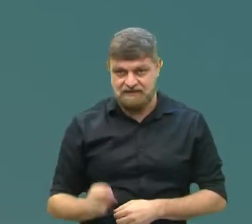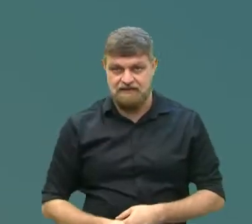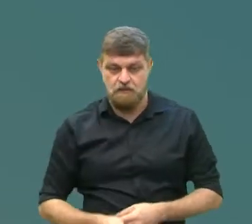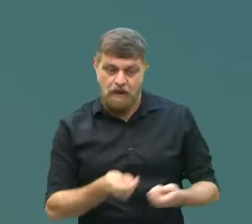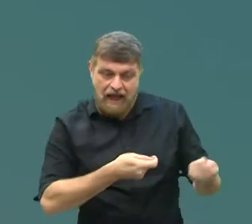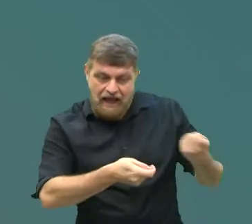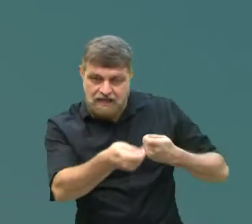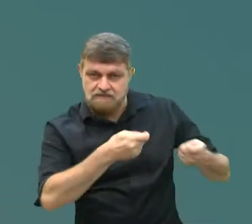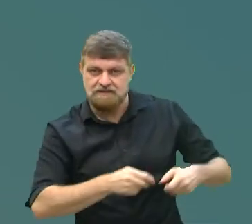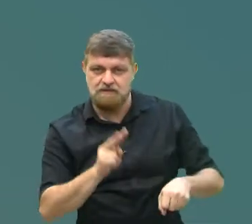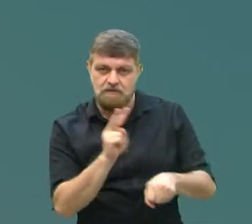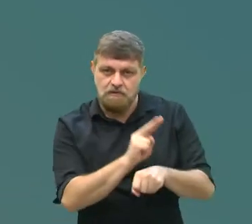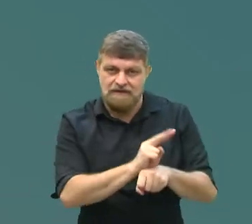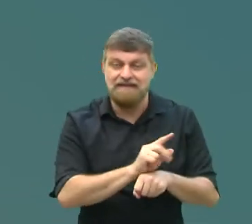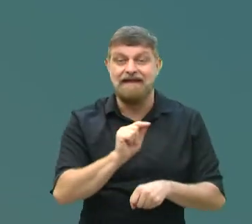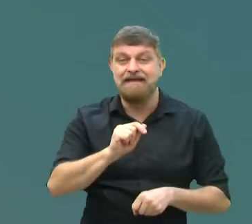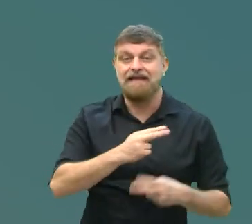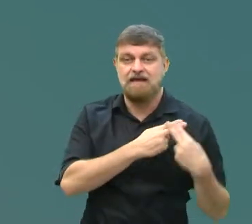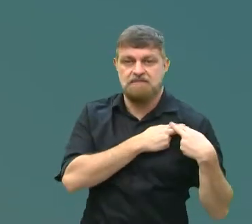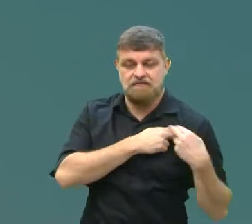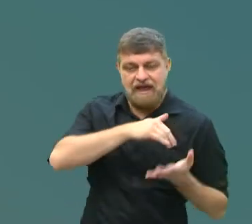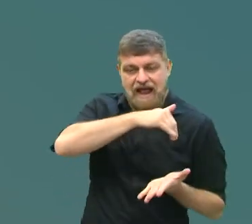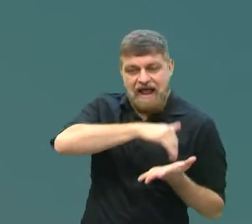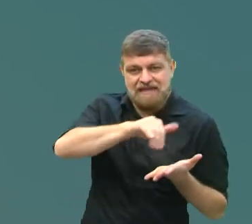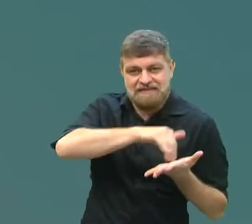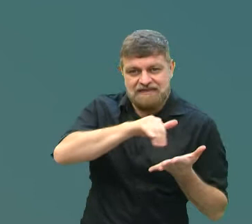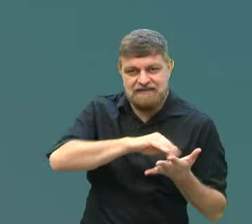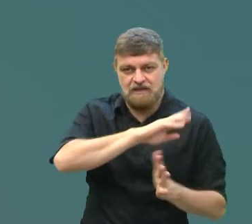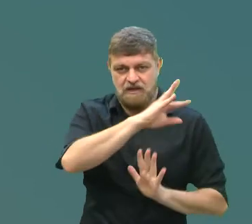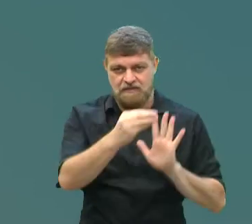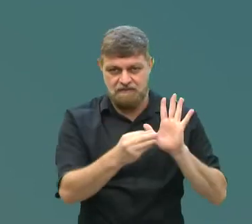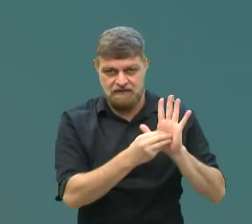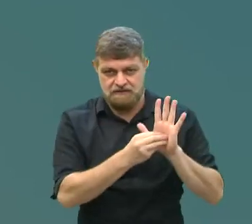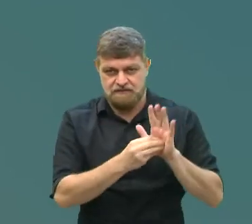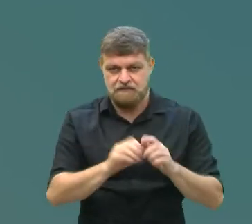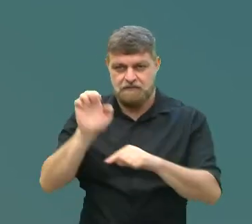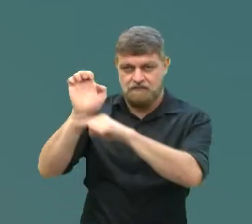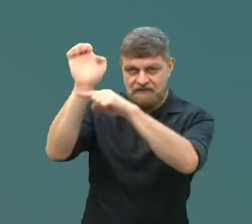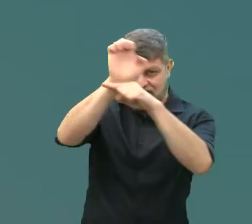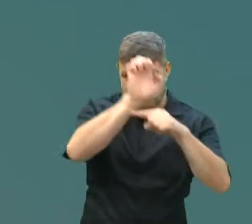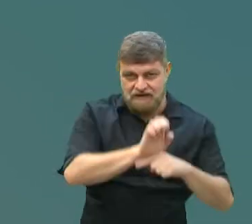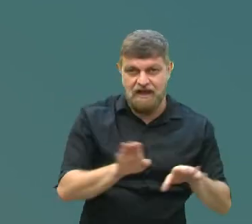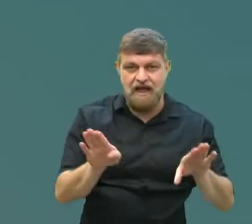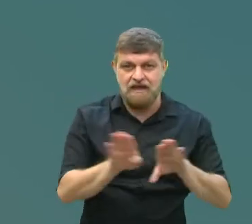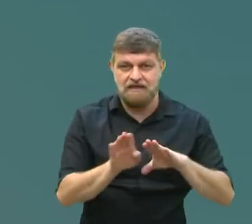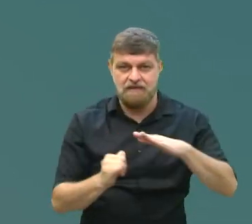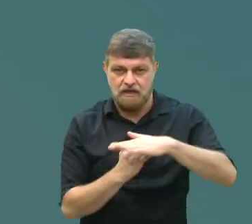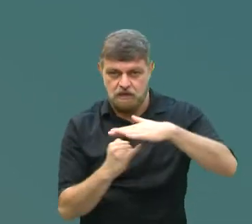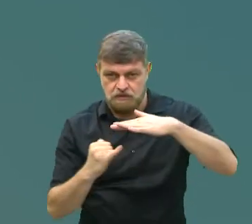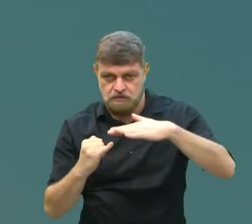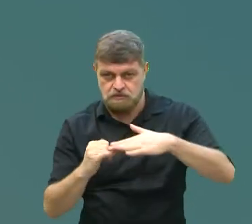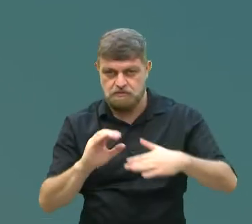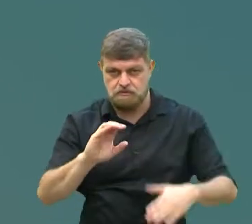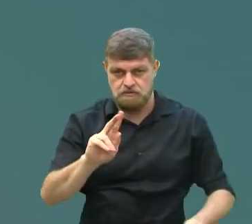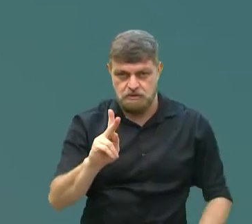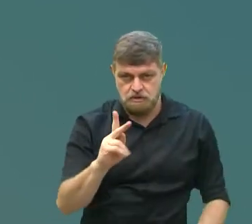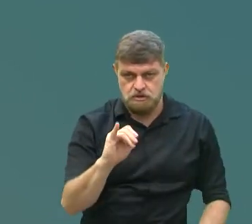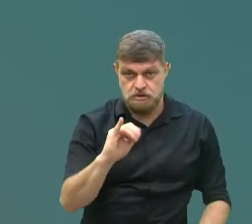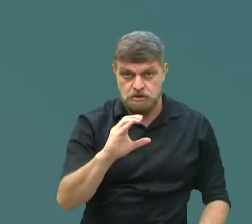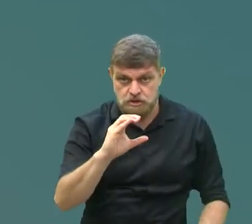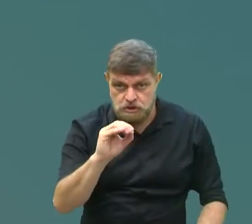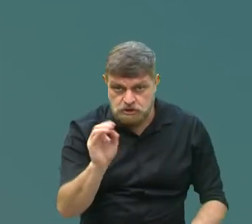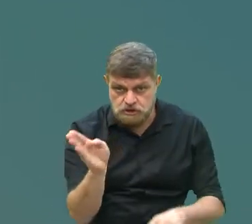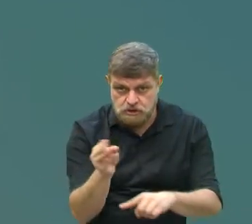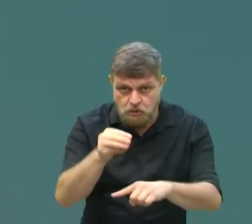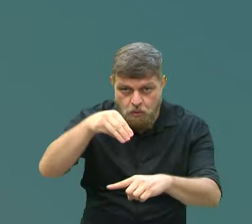Normalmente são as secretarias estaduais de meio ambiente, em nível federal, o Instituto Chico Mendes de Conservação de Biodiversidade,